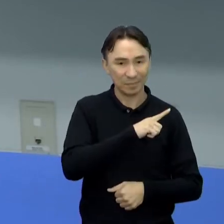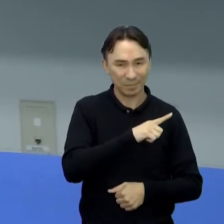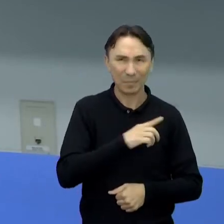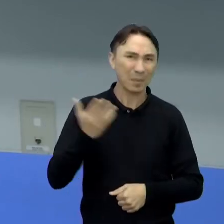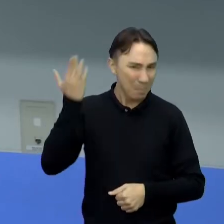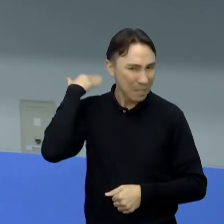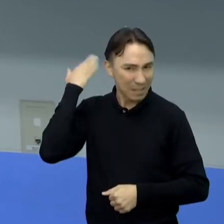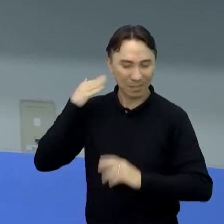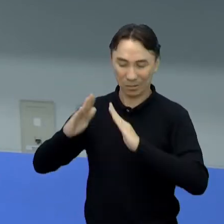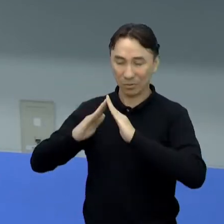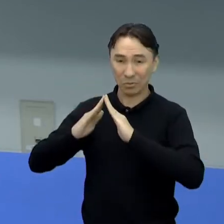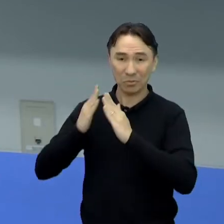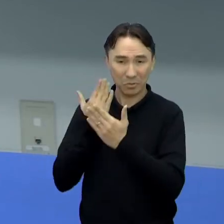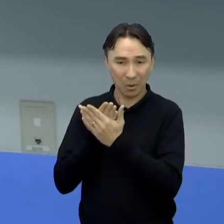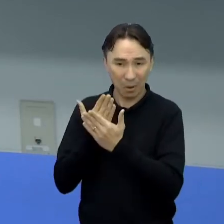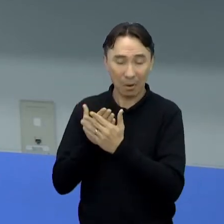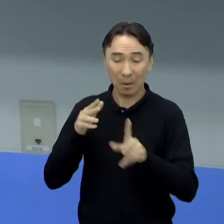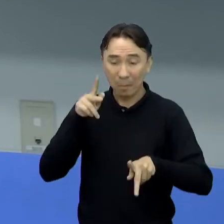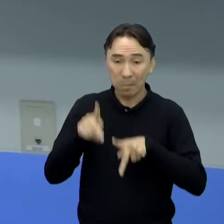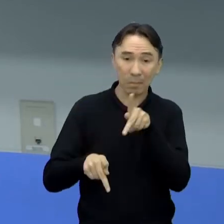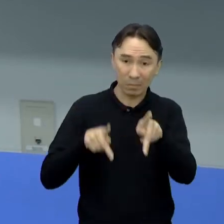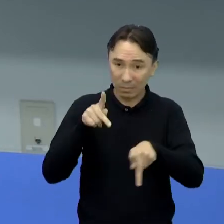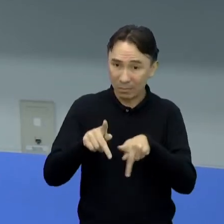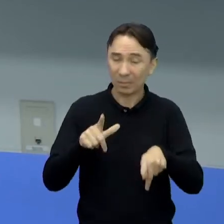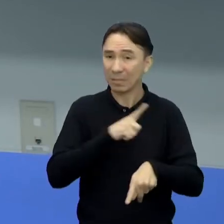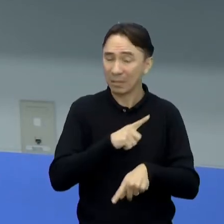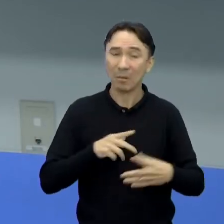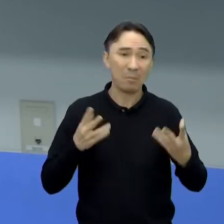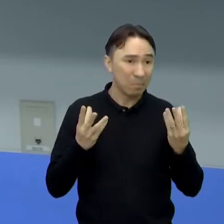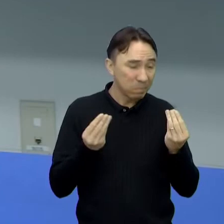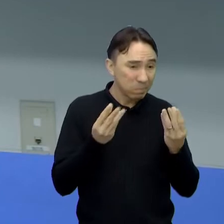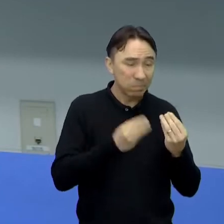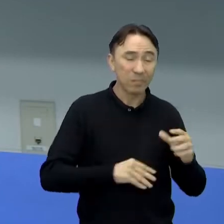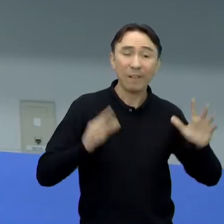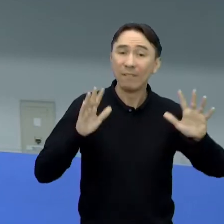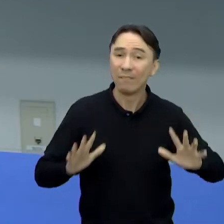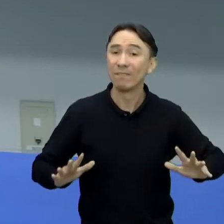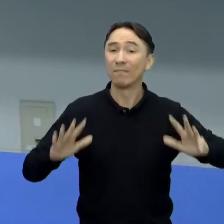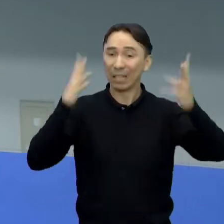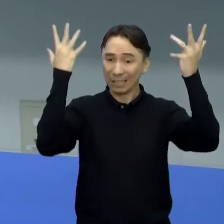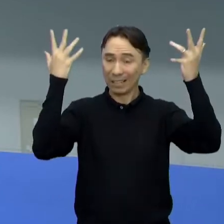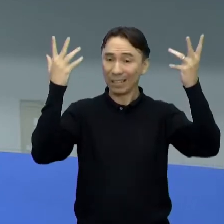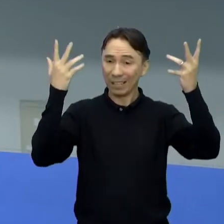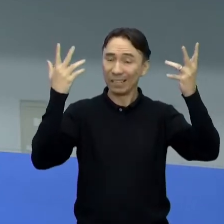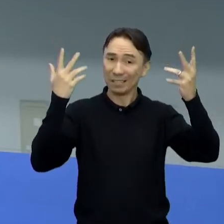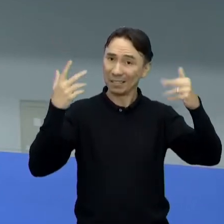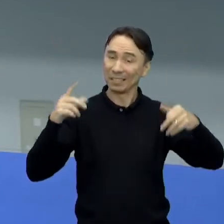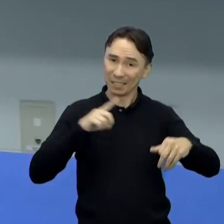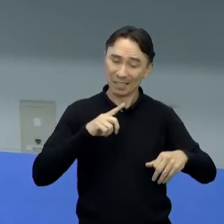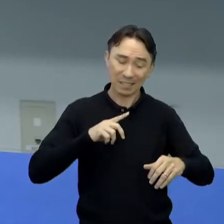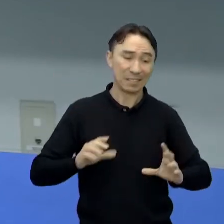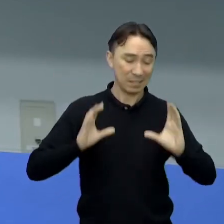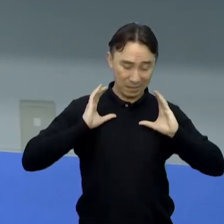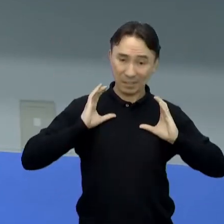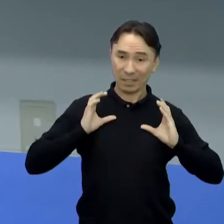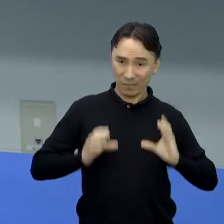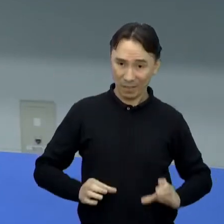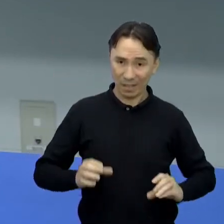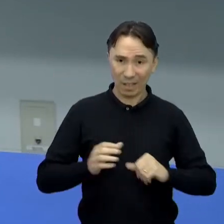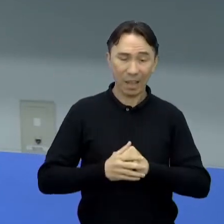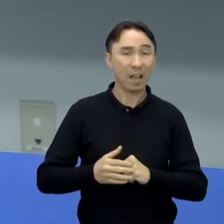tinham muitas festividades cívicas. E aquele era um momento